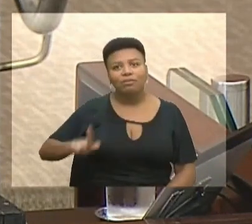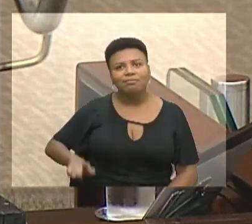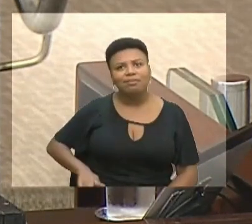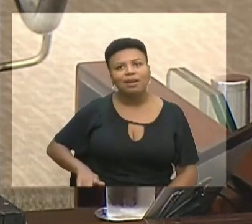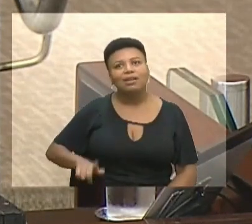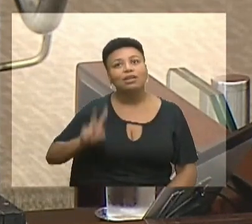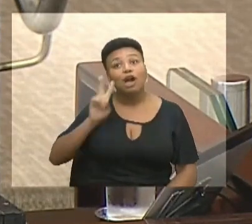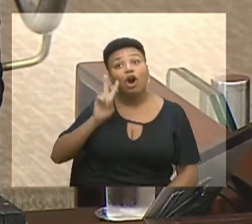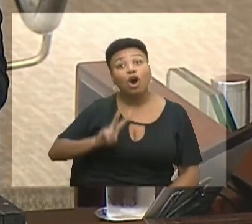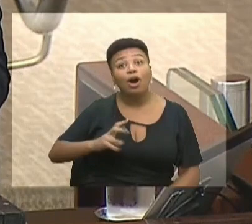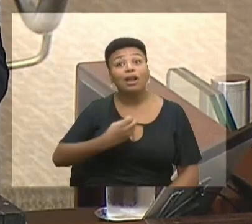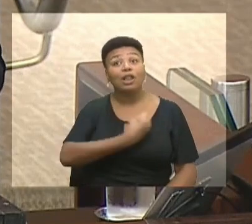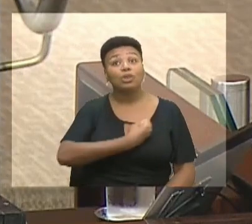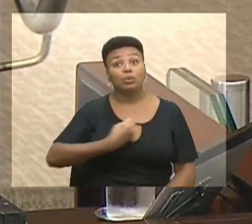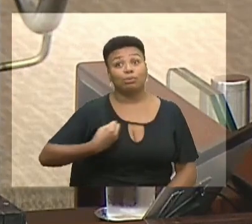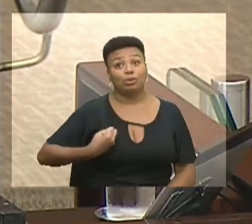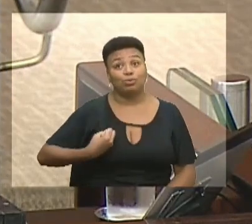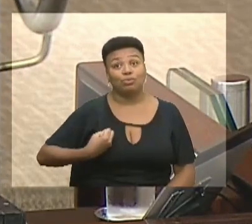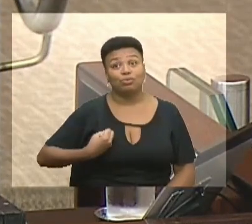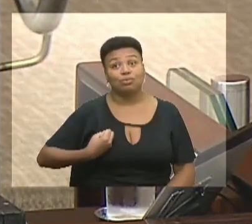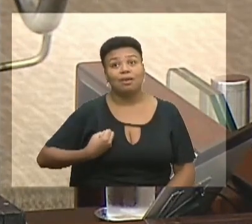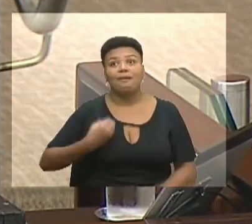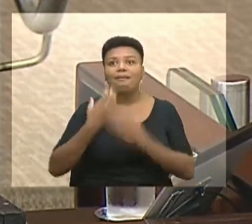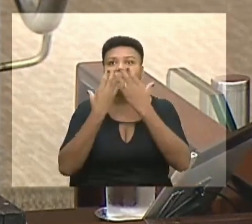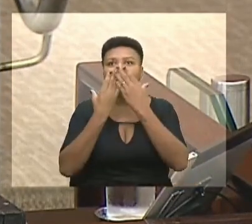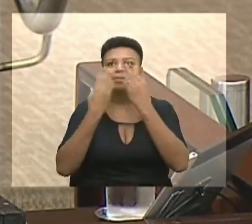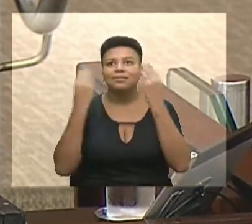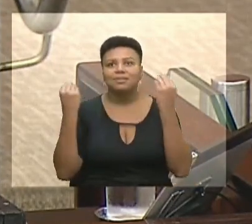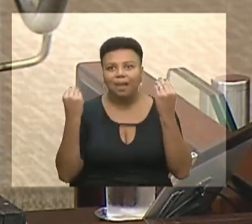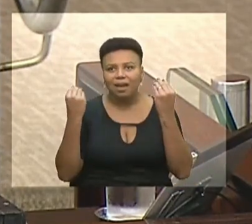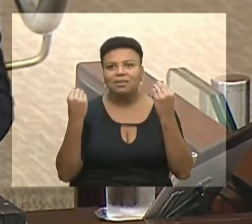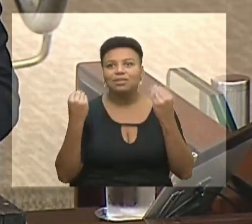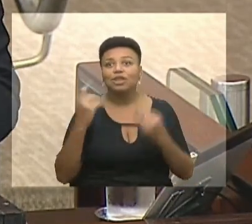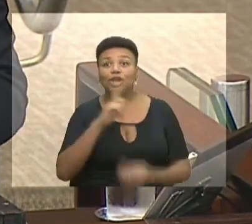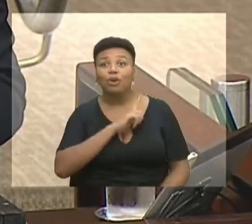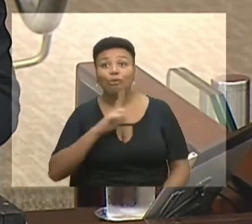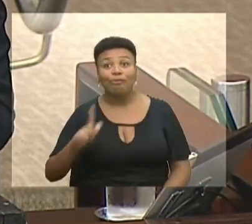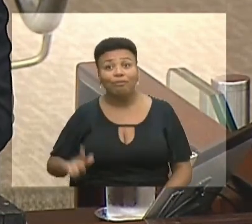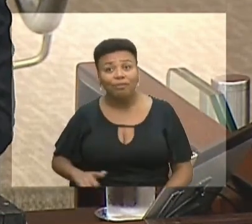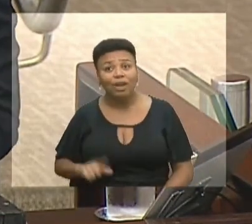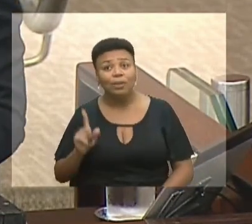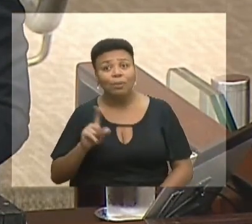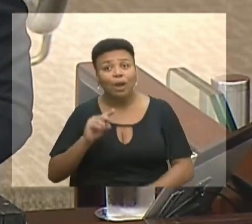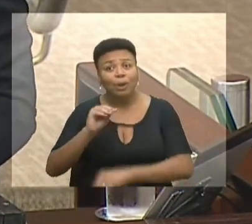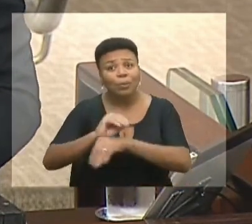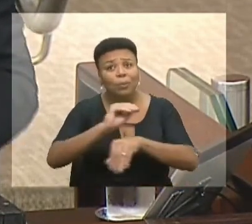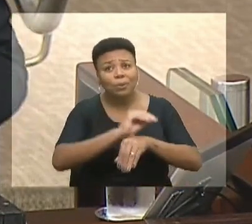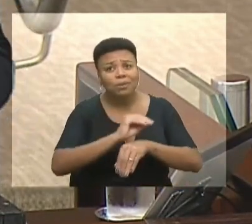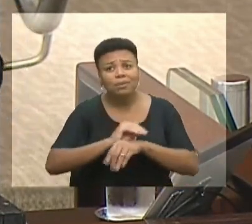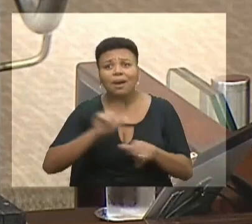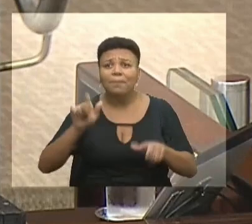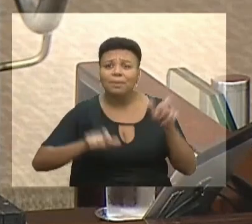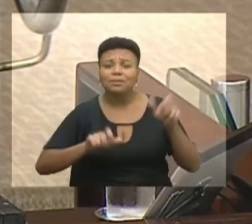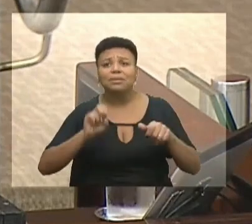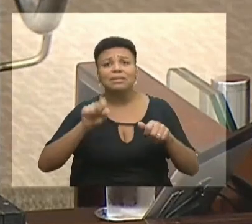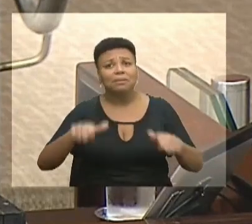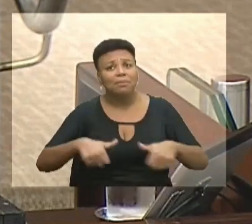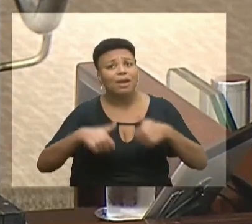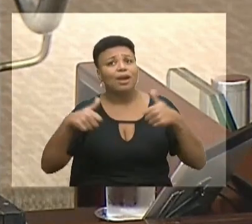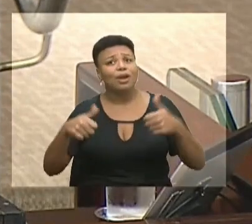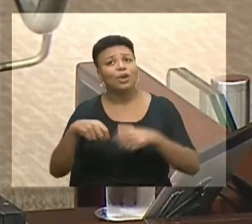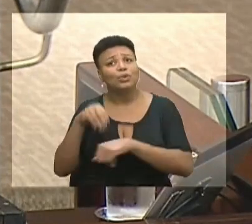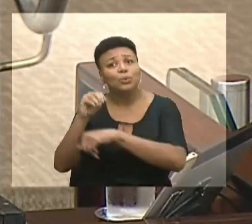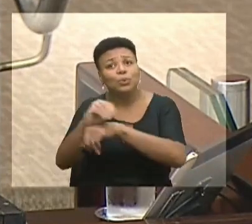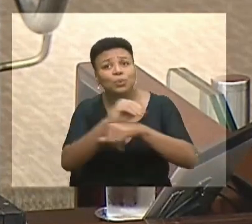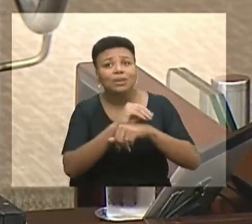olhando para os números e esquece que governar é cuidar das pessoas e quanto melhor tu cuidar